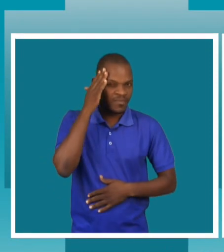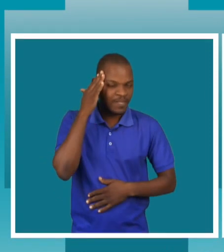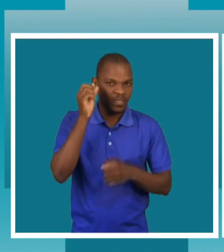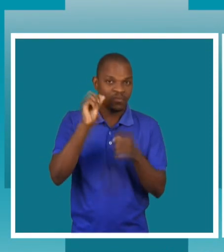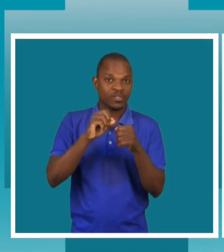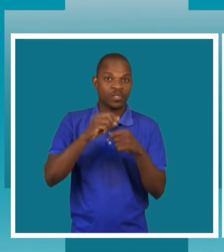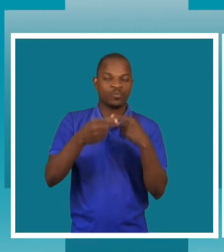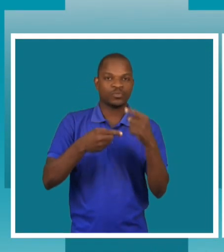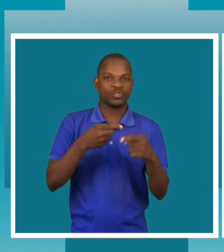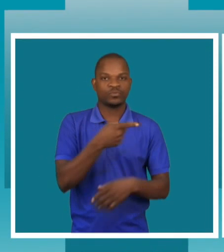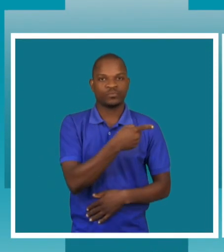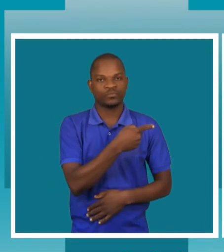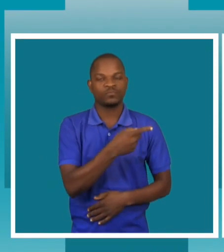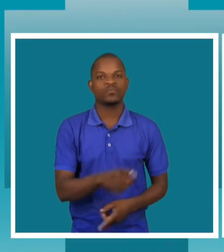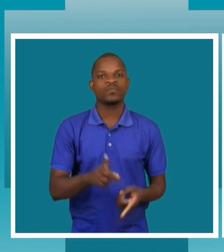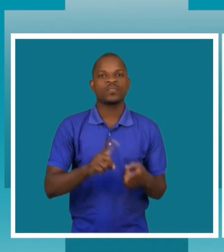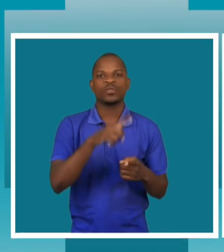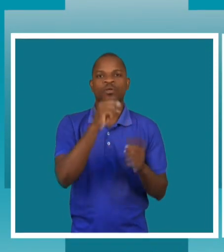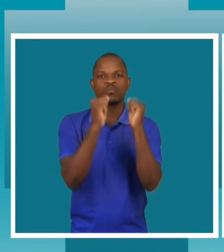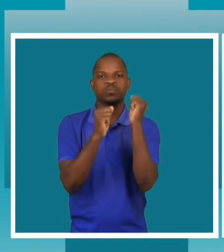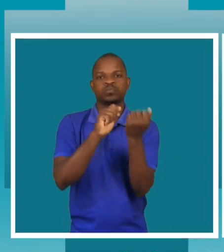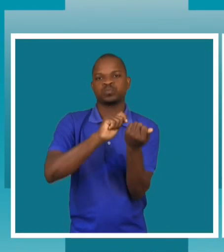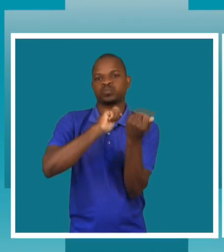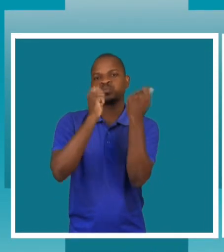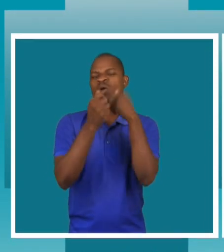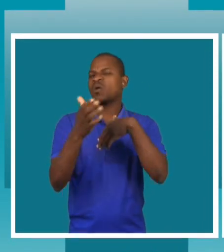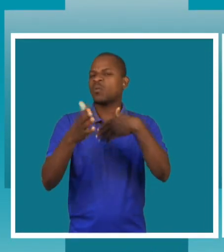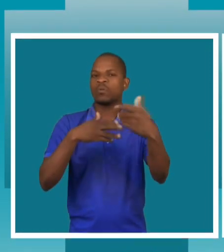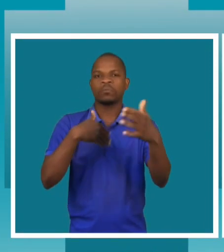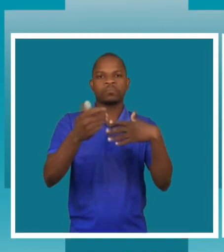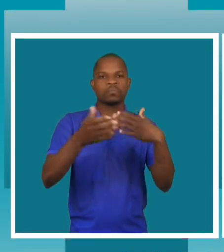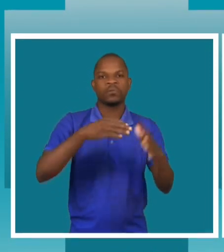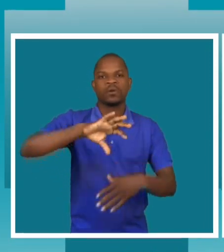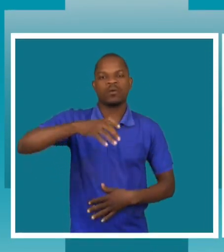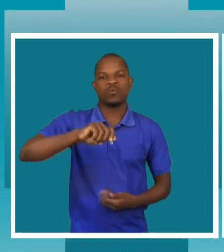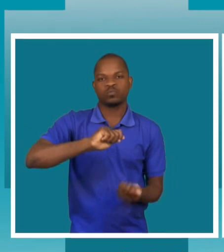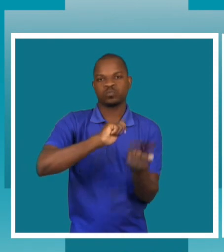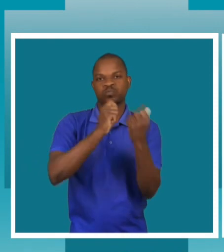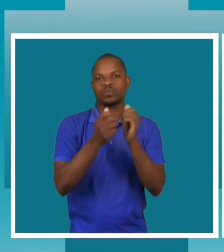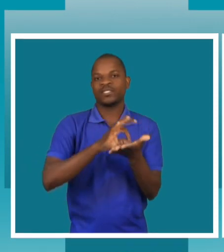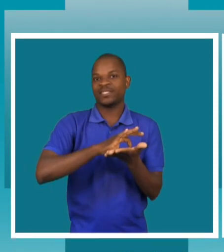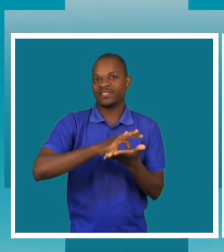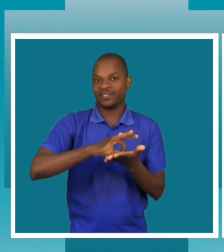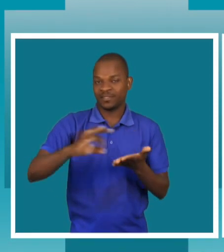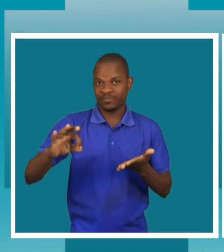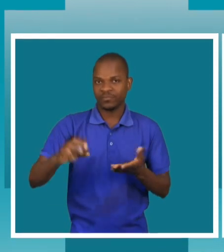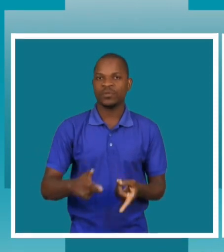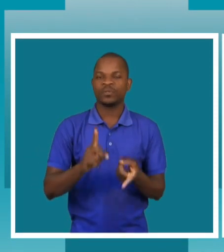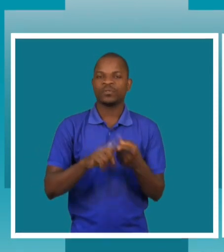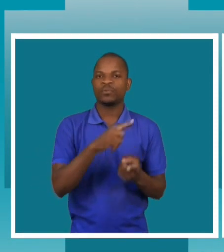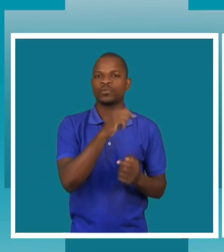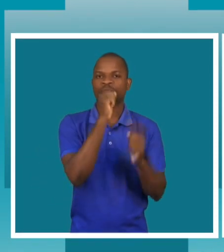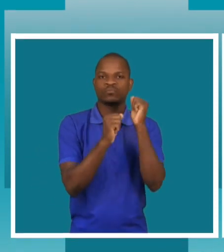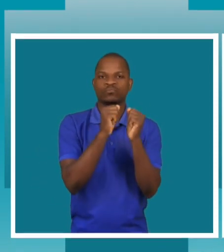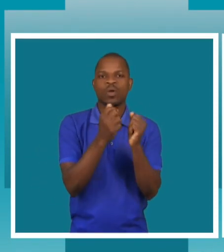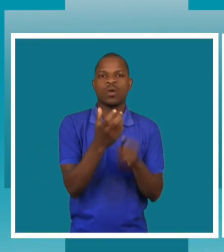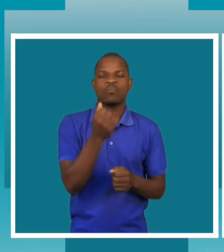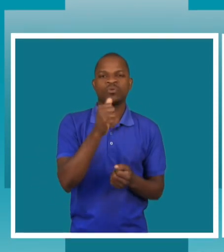concretizei este projeto. A máquina tem a capacidade de transformar qualquer tipo de água em água potável. A mesma